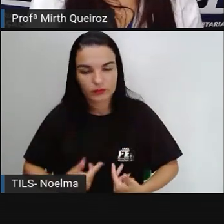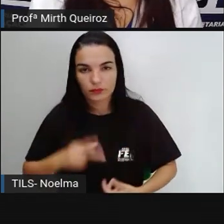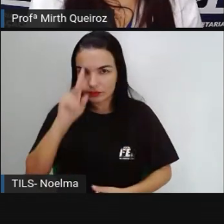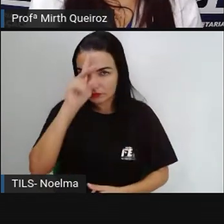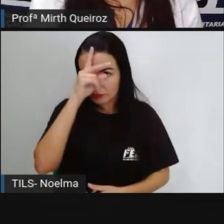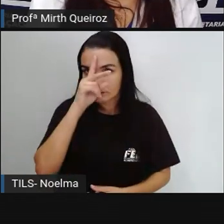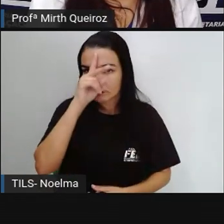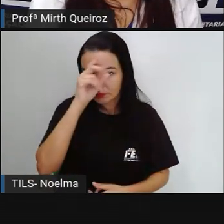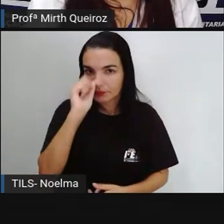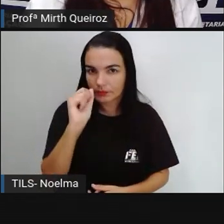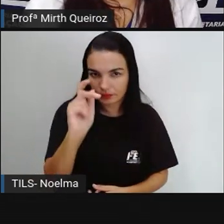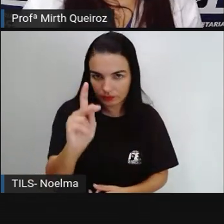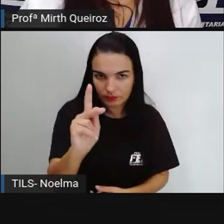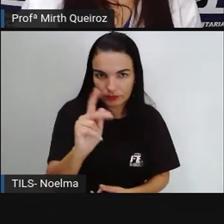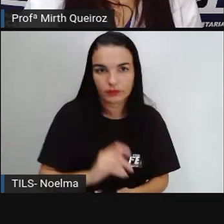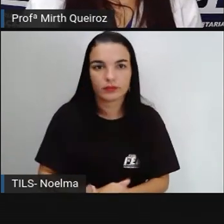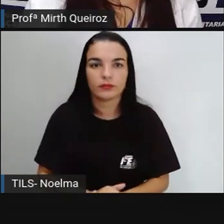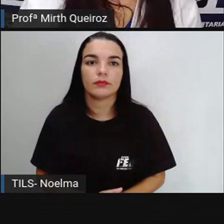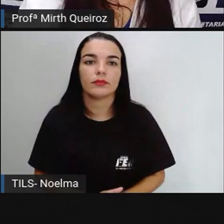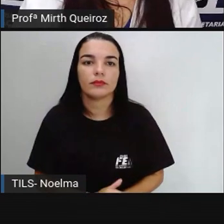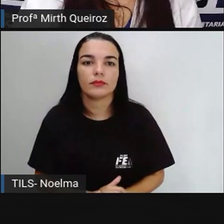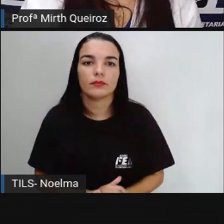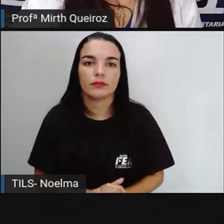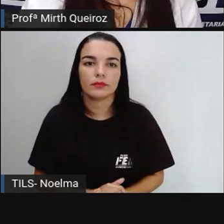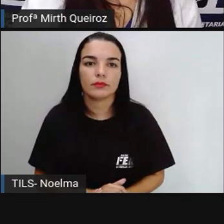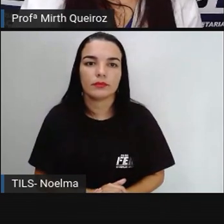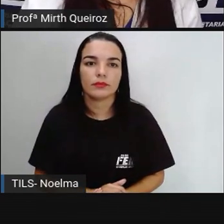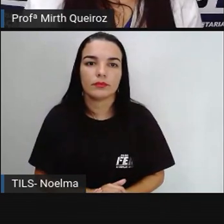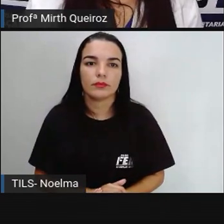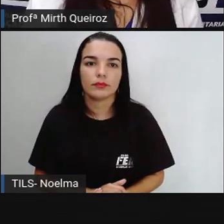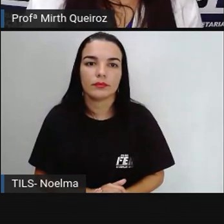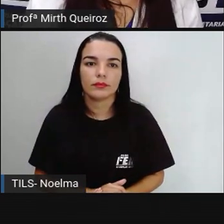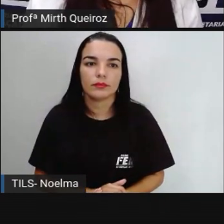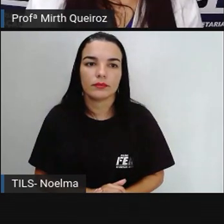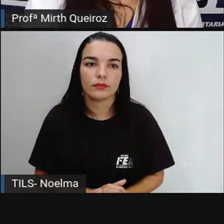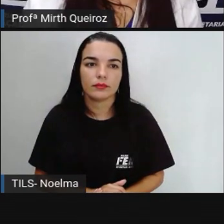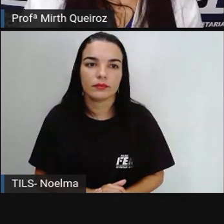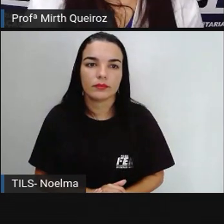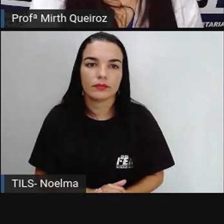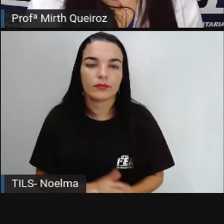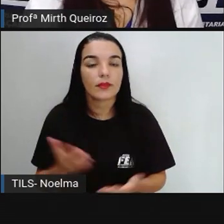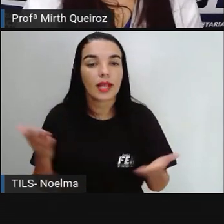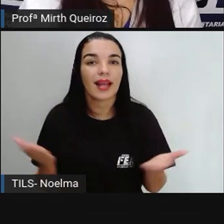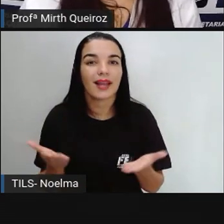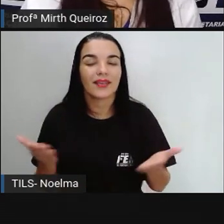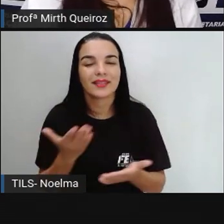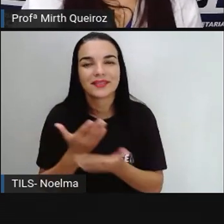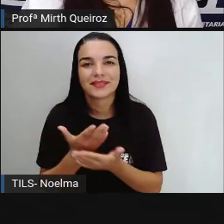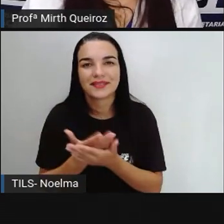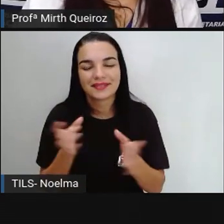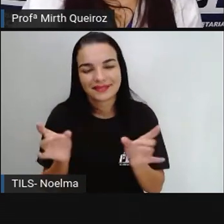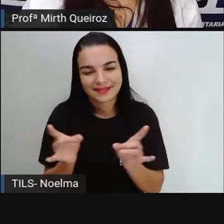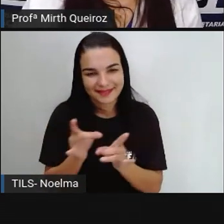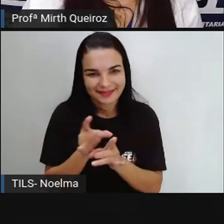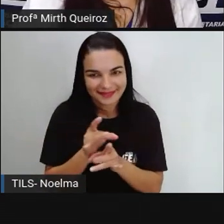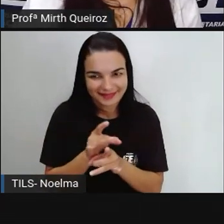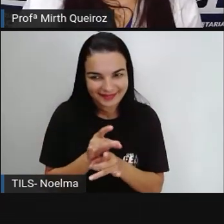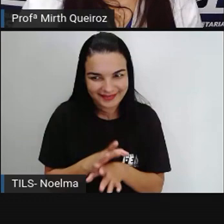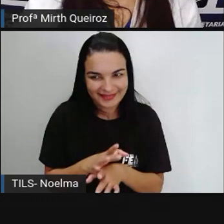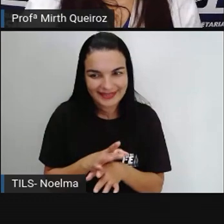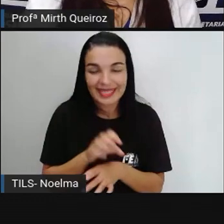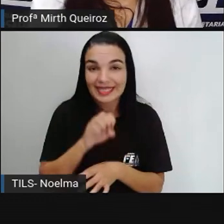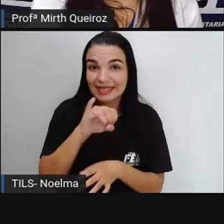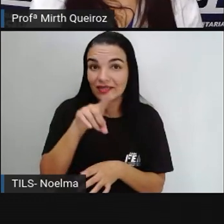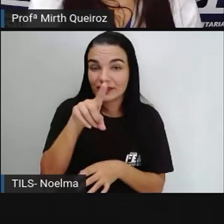de História, certo, gente? A nossa aula, ela vai ficando por aqui. Se